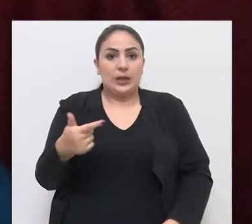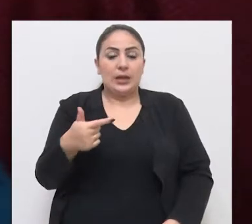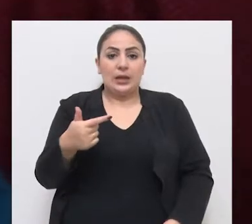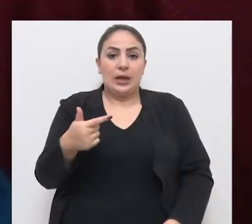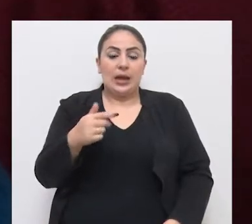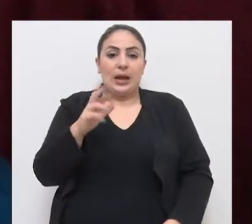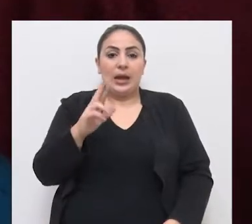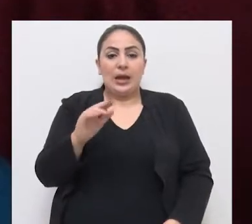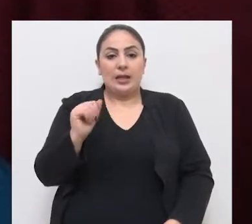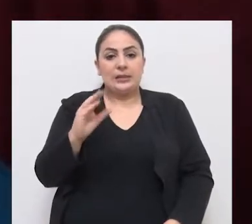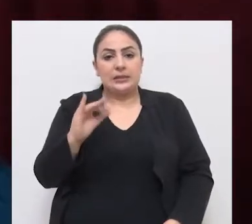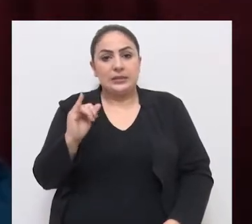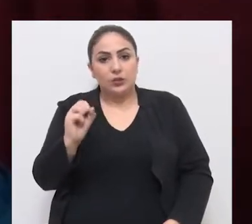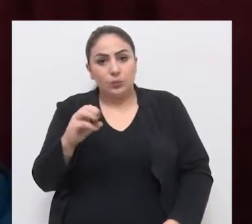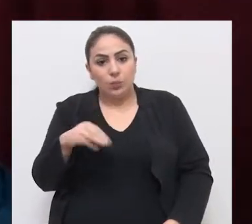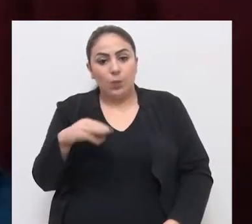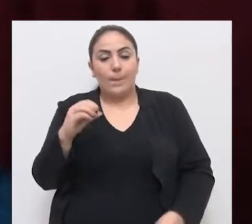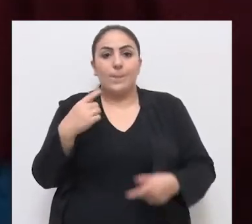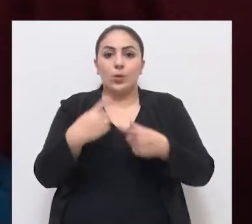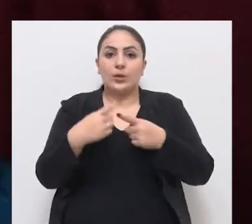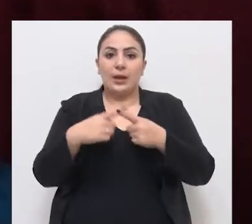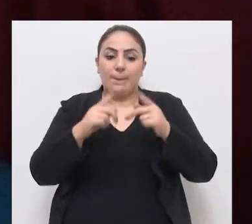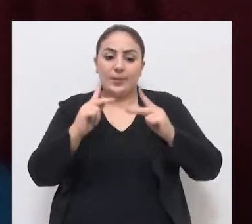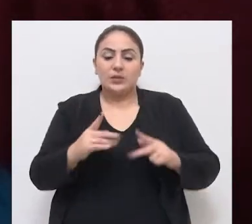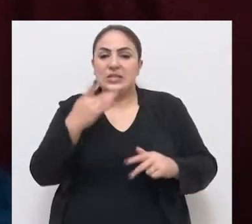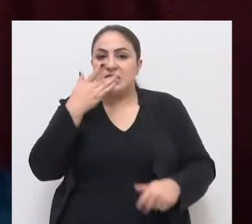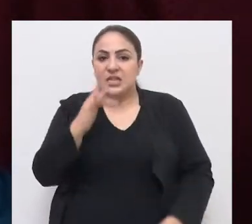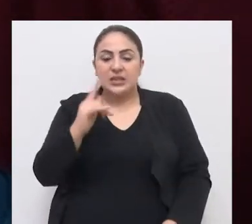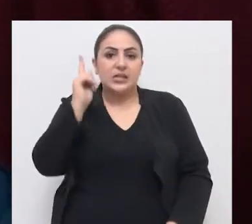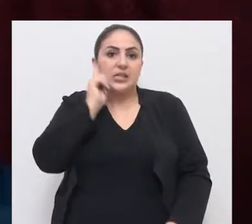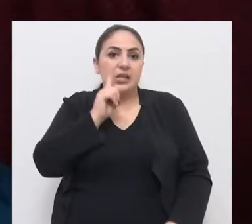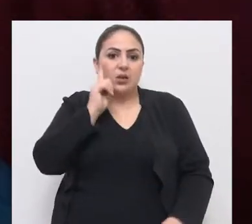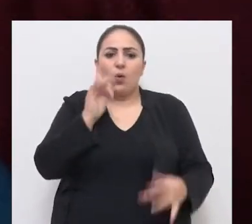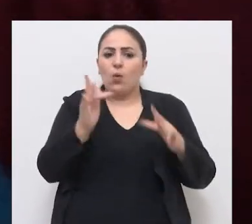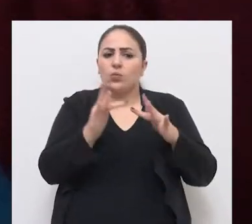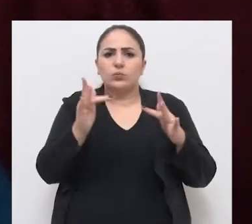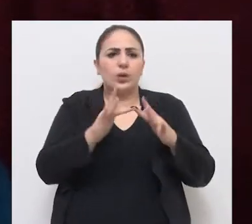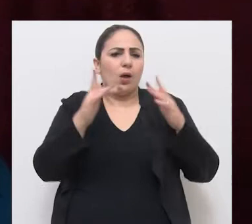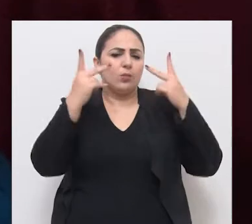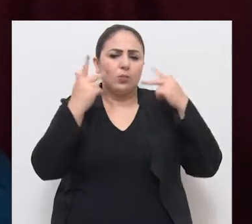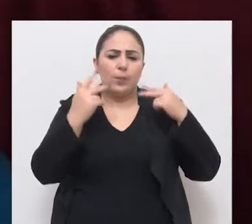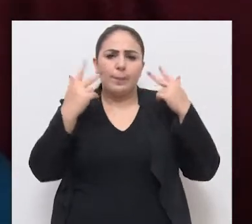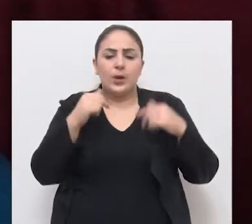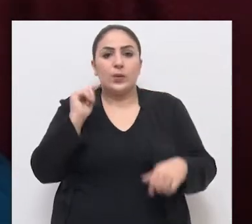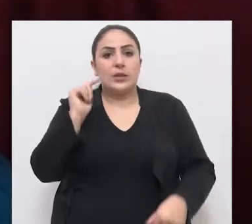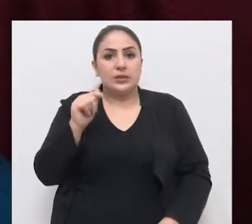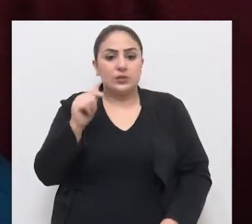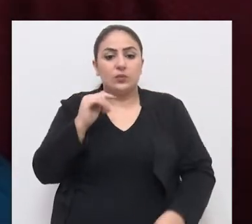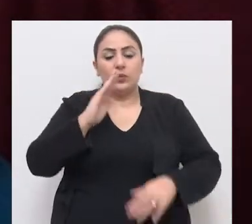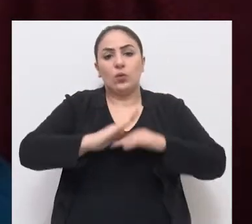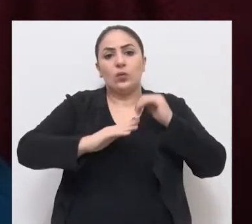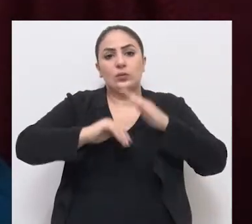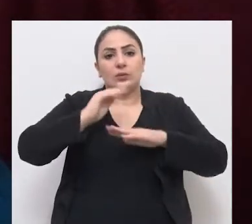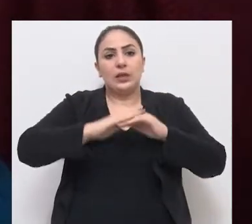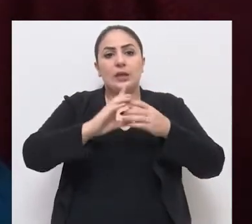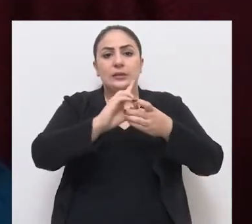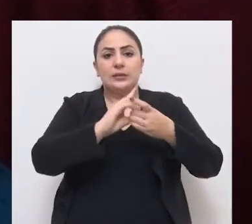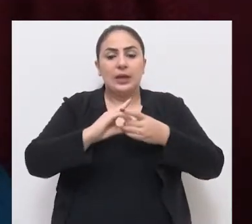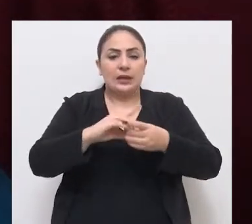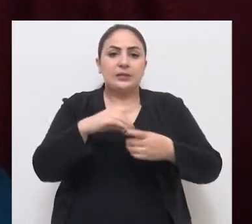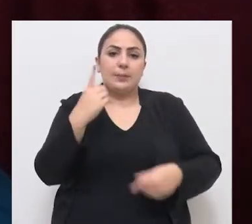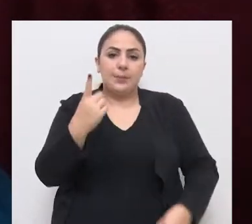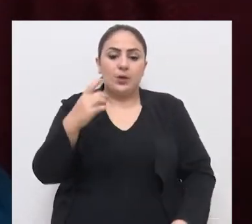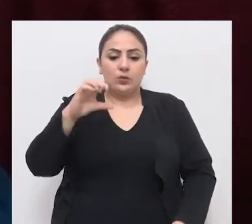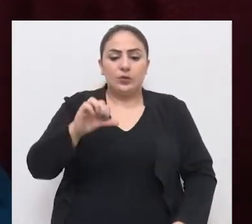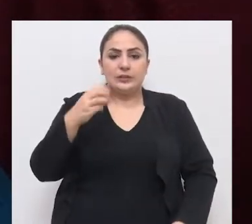existe racismo porque as pessoas brancas e negras convivem harmoniosamente. Esse mito foi construído na década